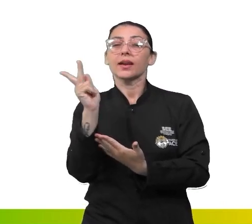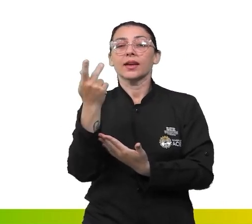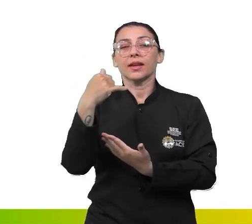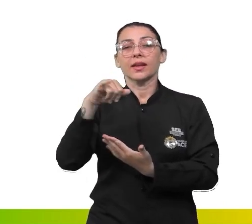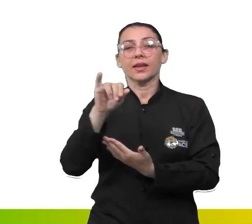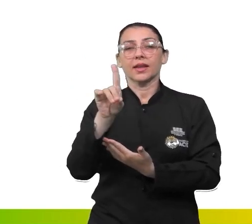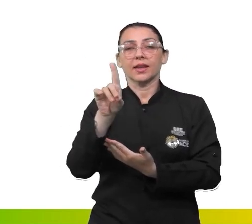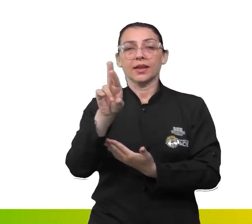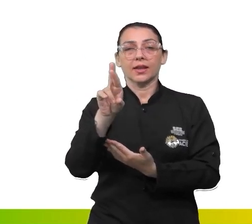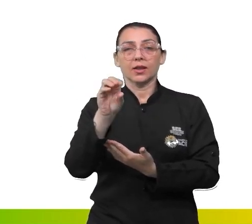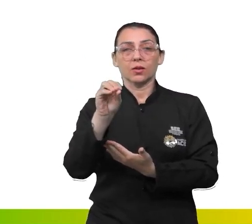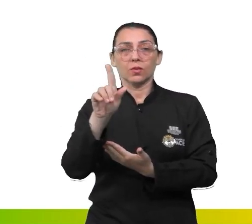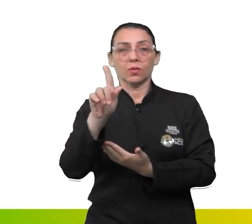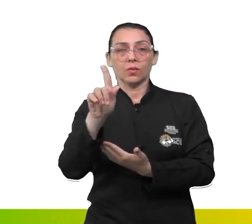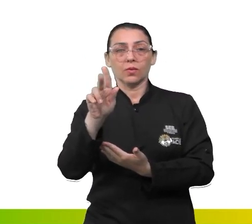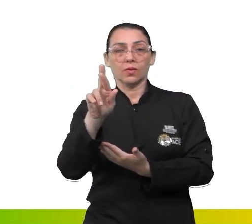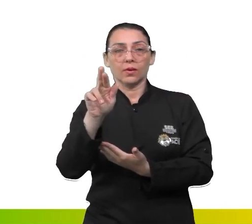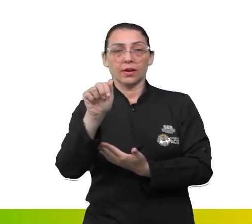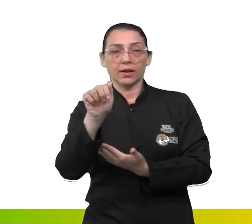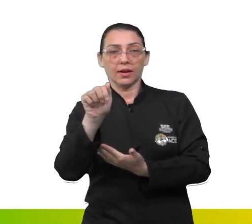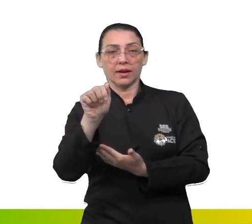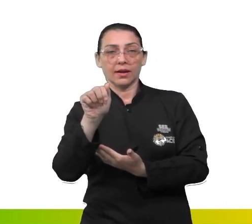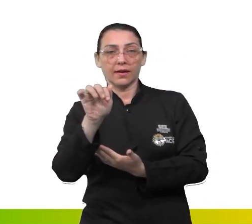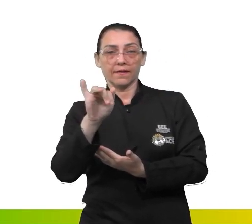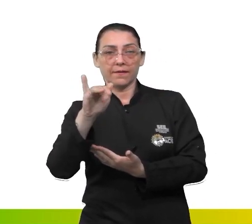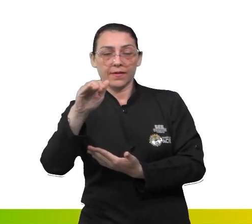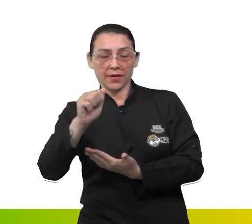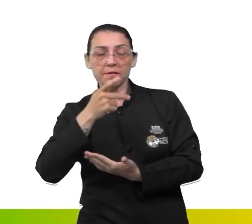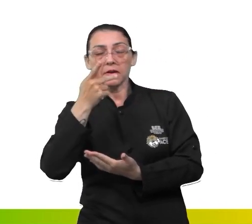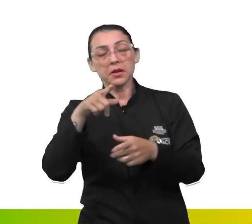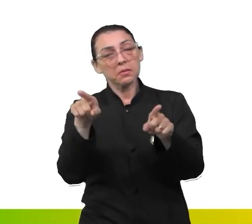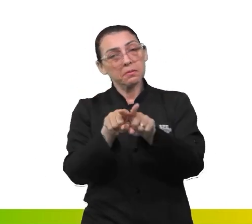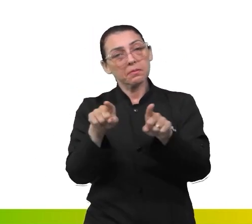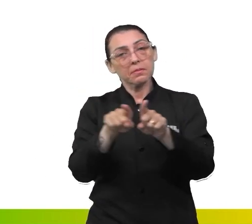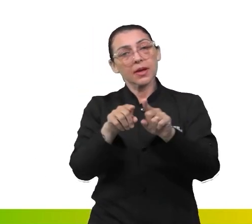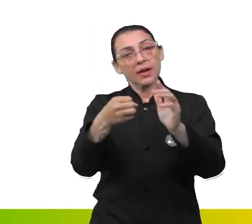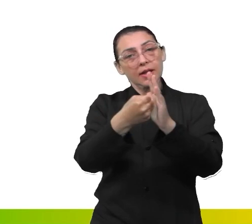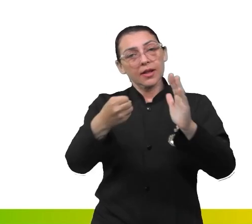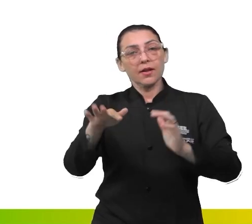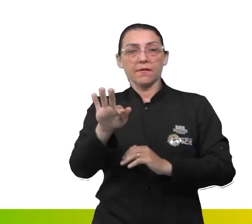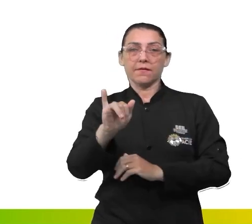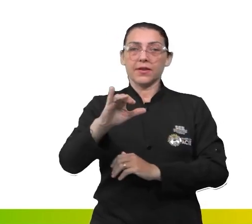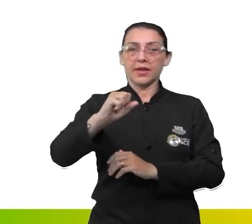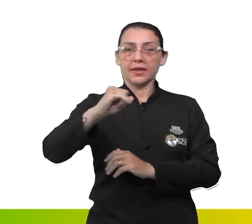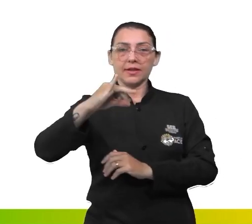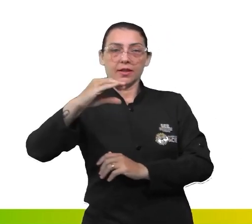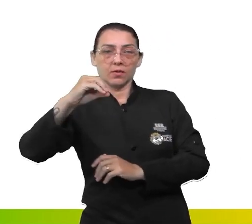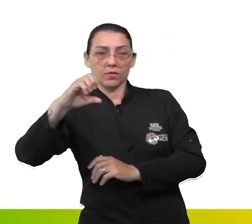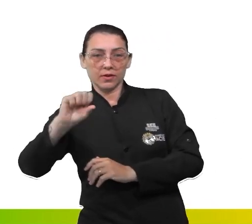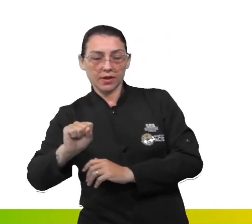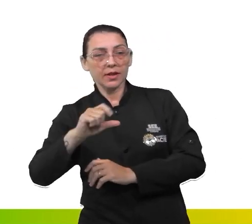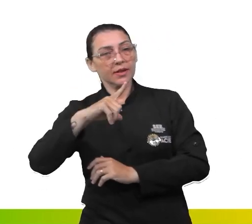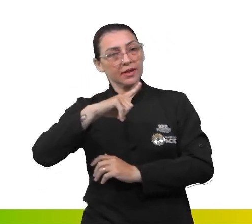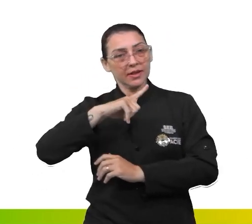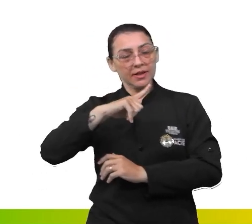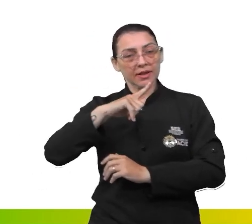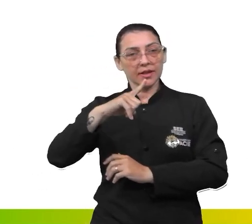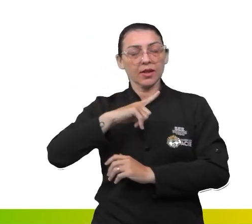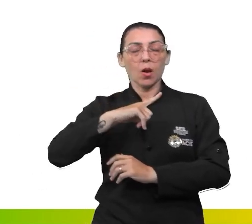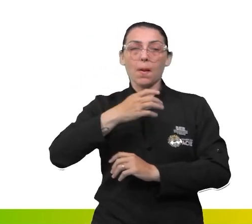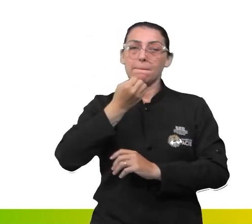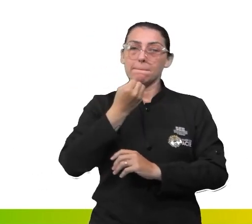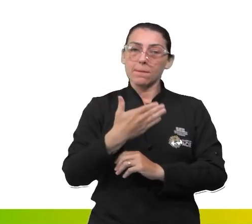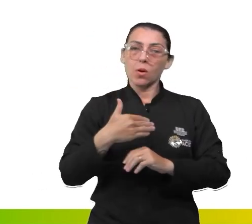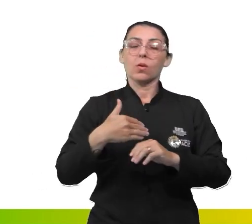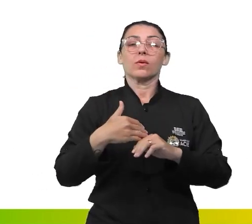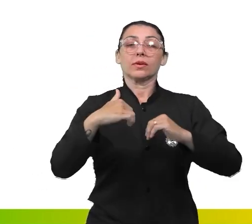fala de hidrografia, a gente também está falando de aspectos físicos. A gente vai ter uma boa distribuição aí de uma